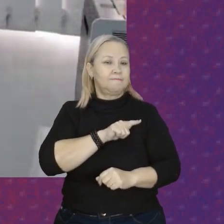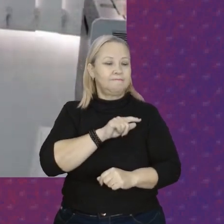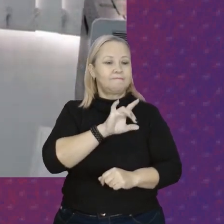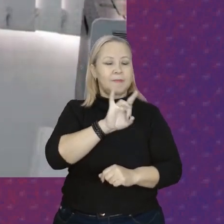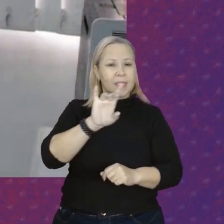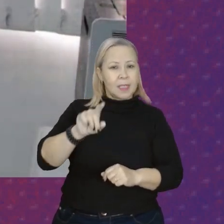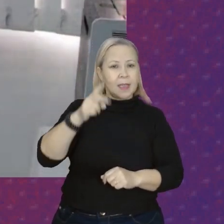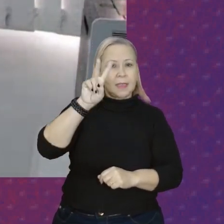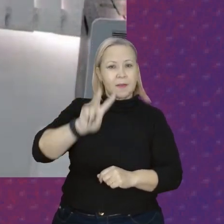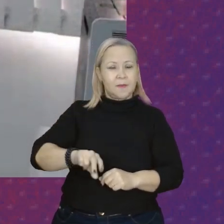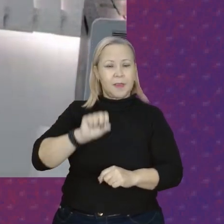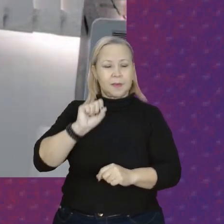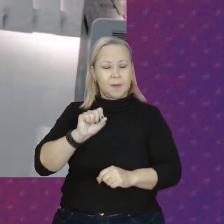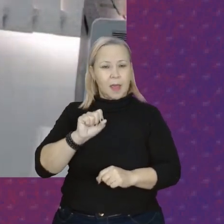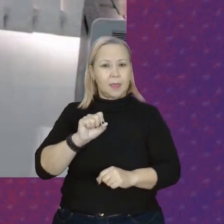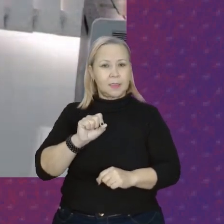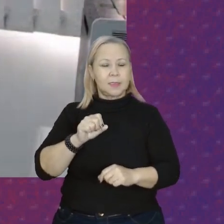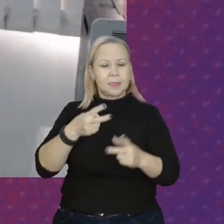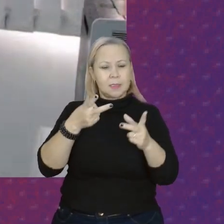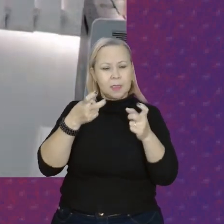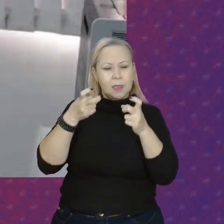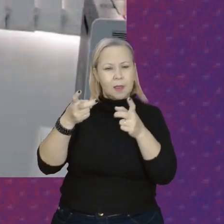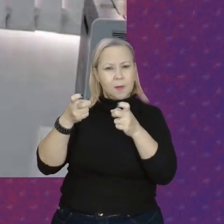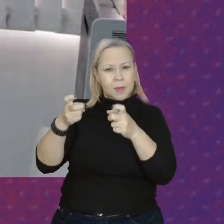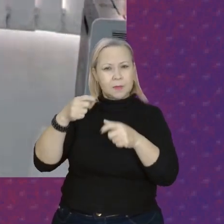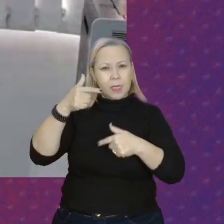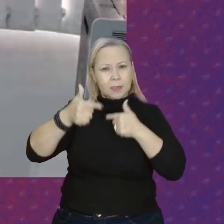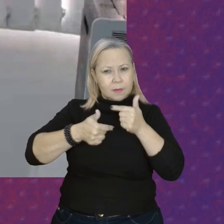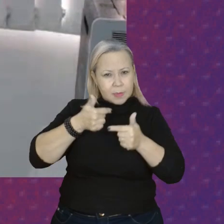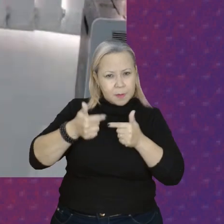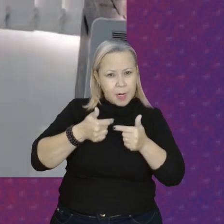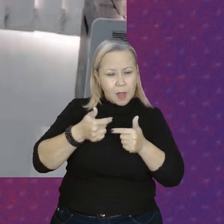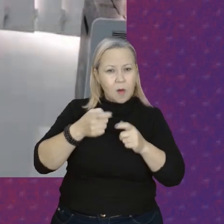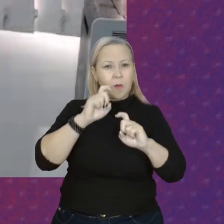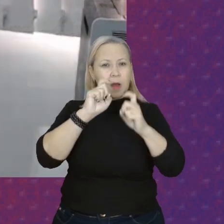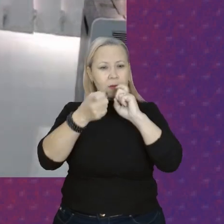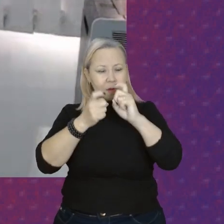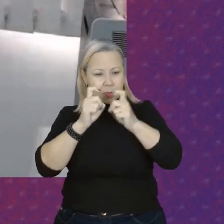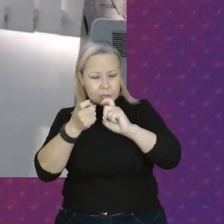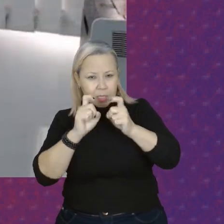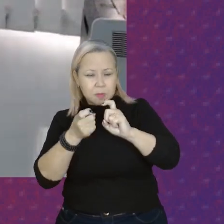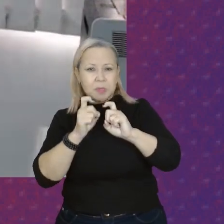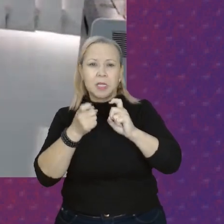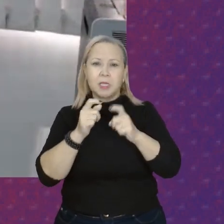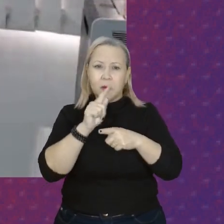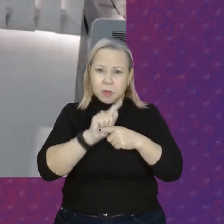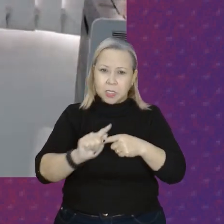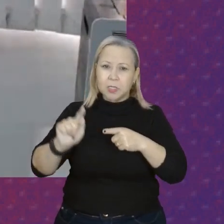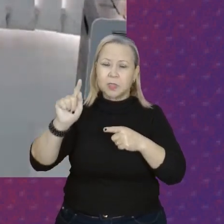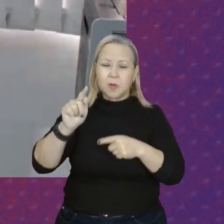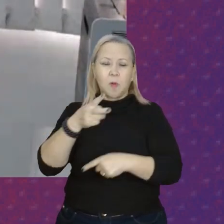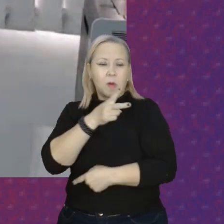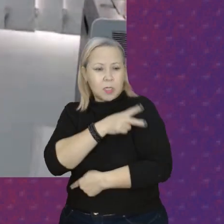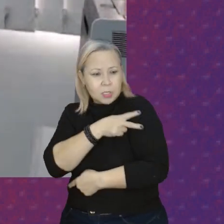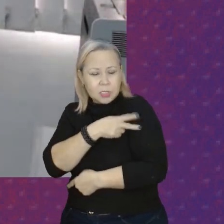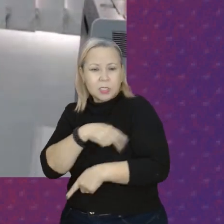vez mais se perceber, né, como uma gestora, administradora, chefe,